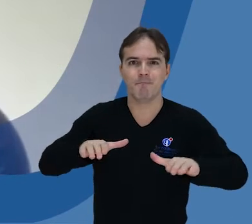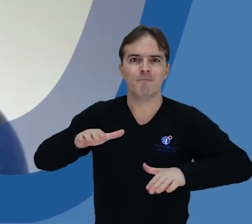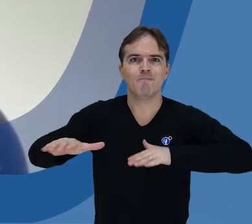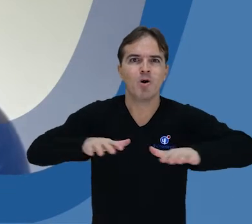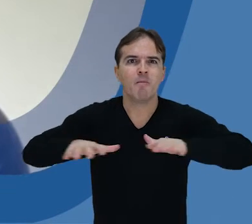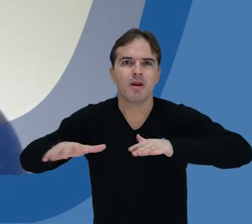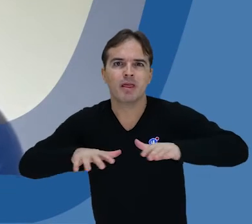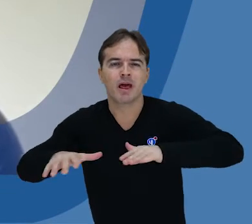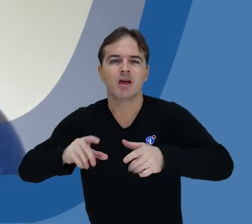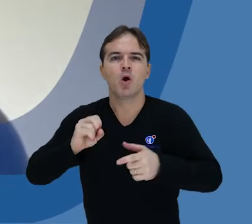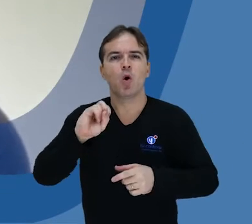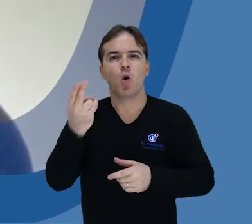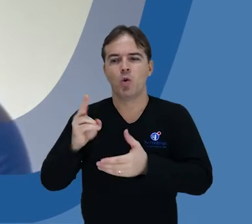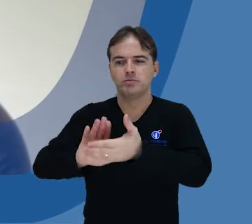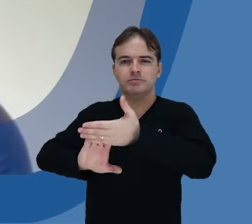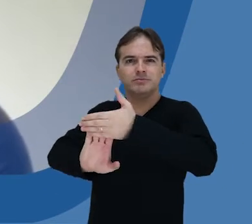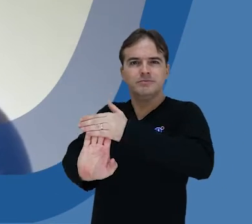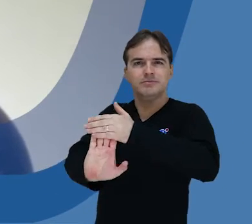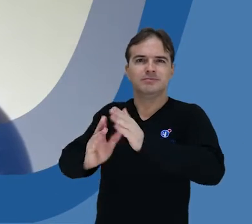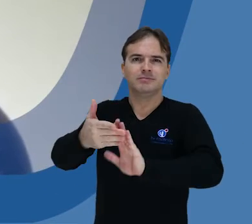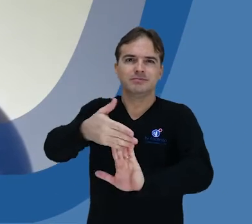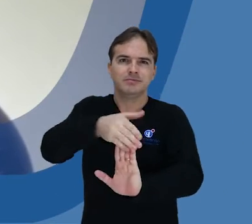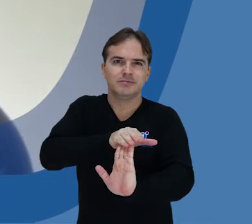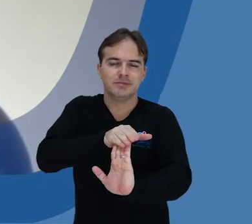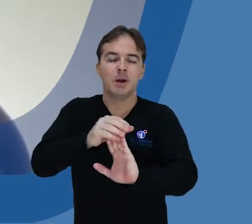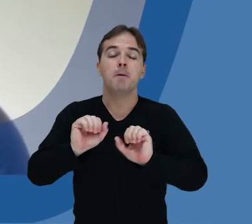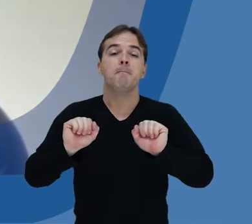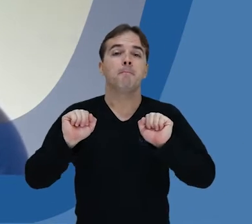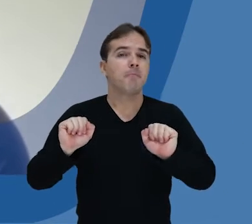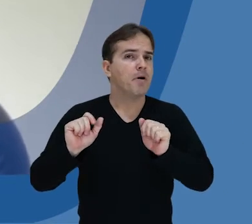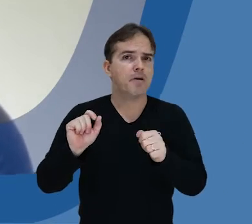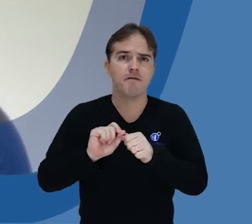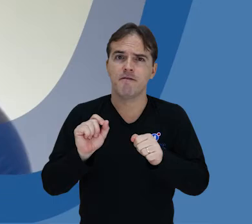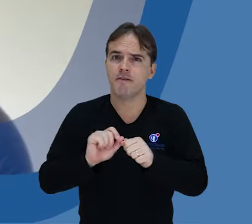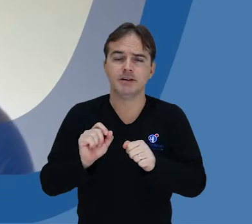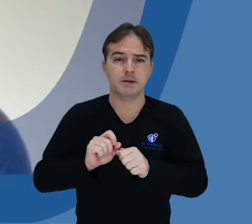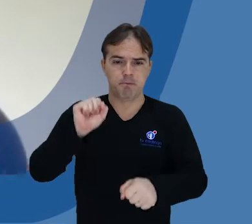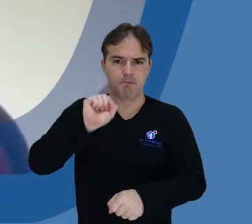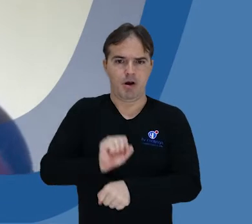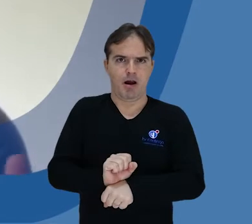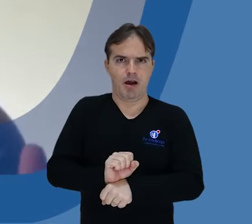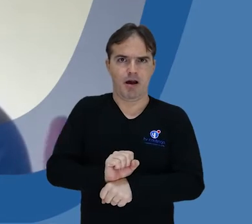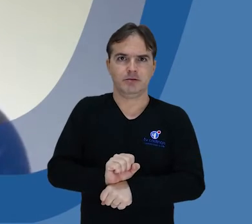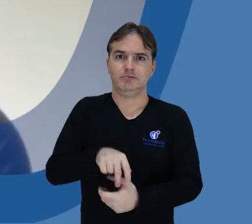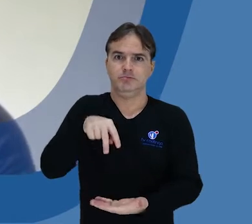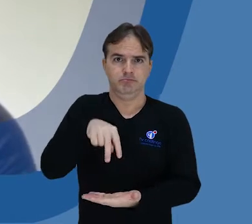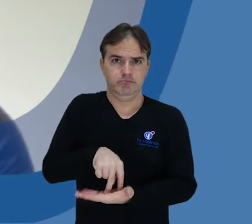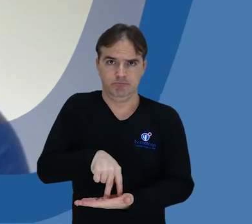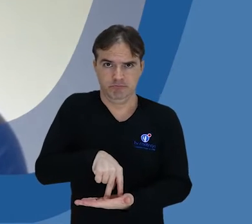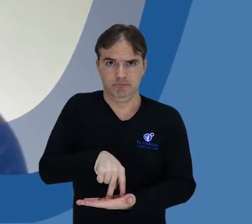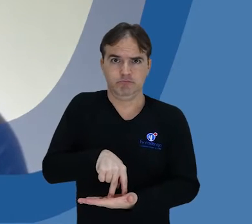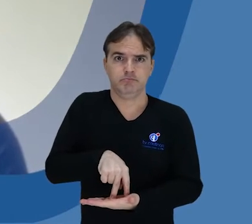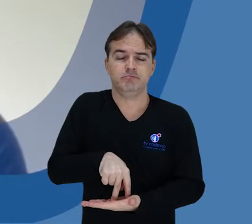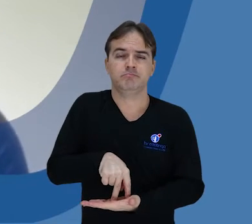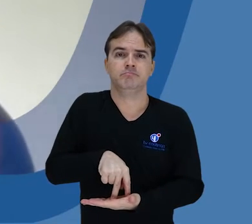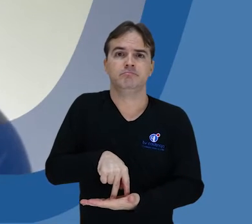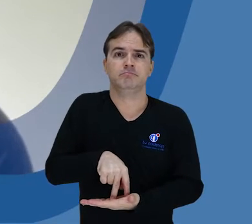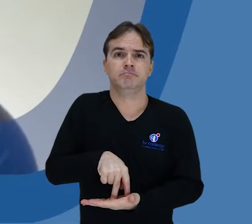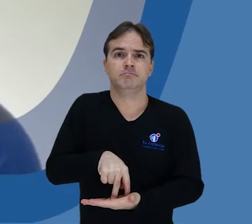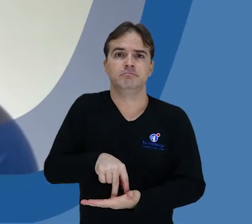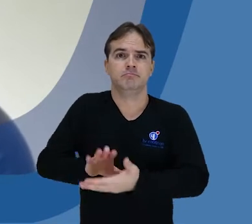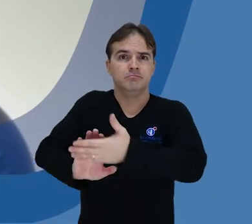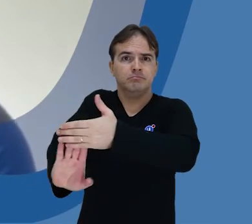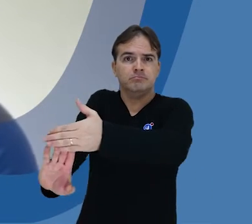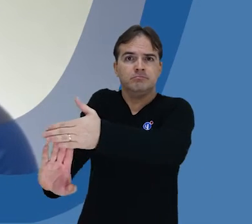ou flexibilidade, esses podem ser feitos de forma estática, ou seja, nós vamos para determinada posição